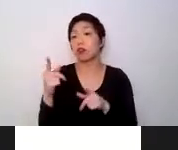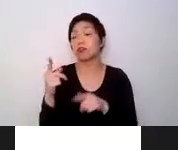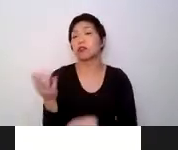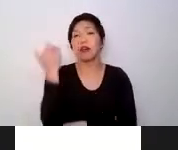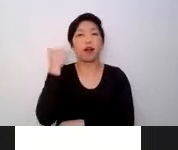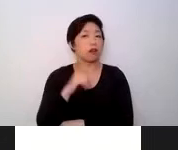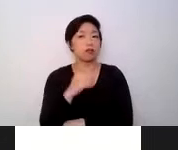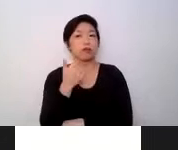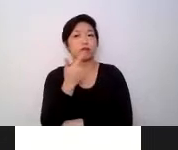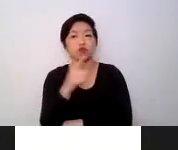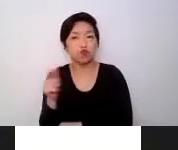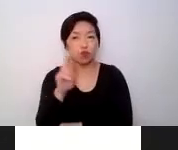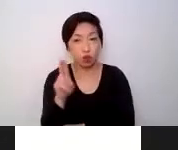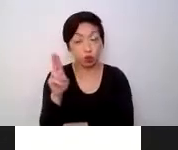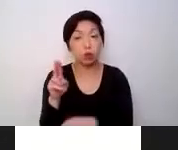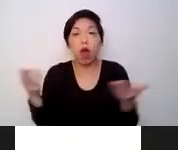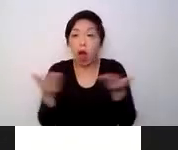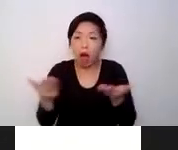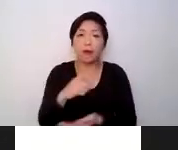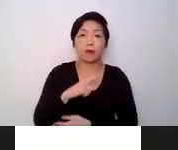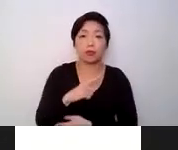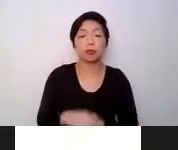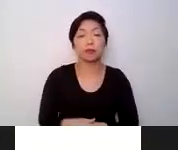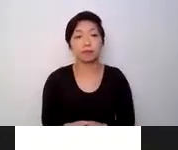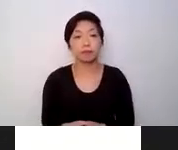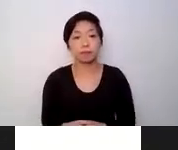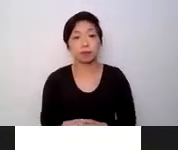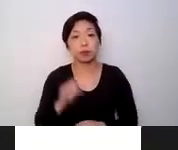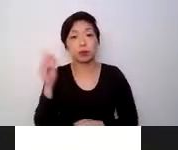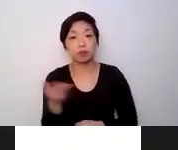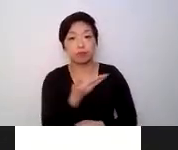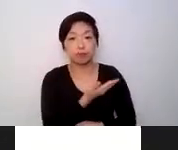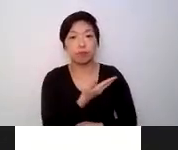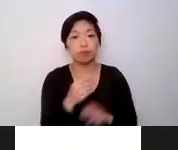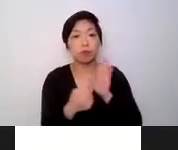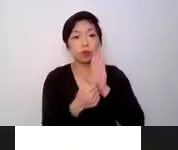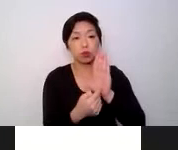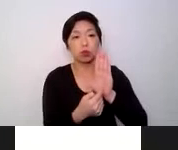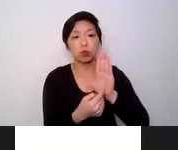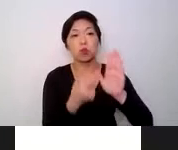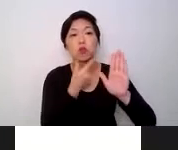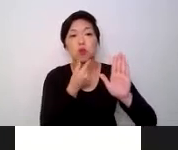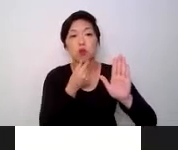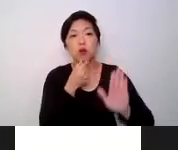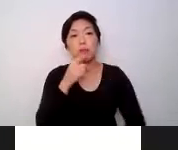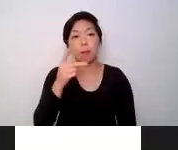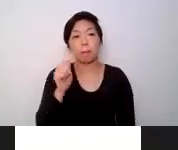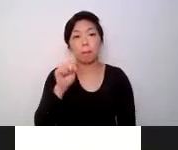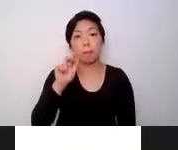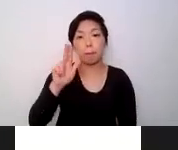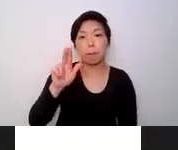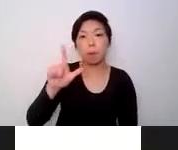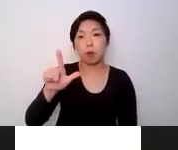acontecia dentro da casa. Então, aqui eu coloquei a imagem do Pilon, que é esse arquiteto que vai fazer a Biblioteca Amaro de